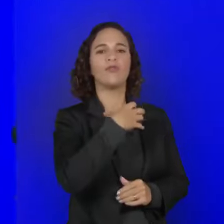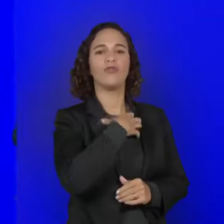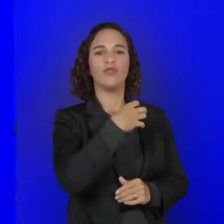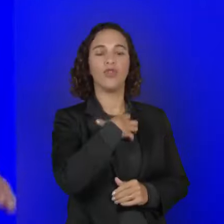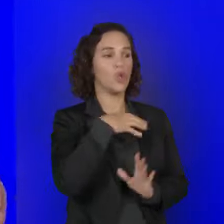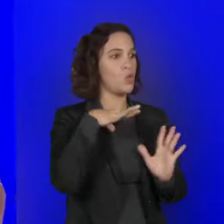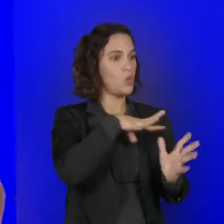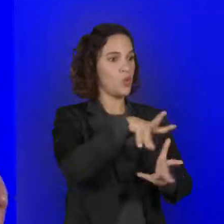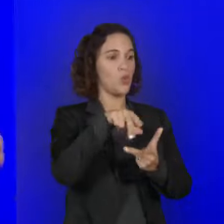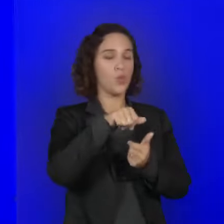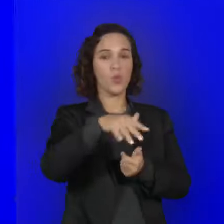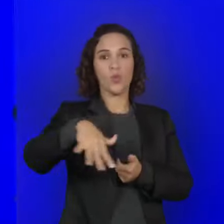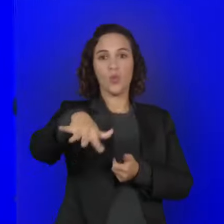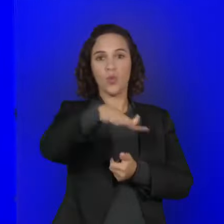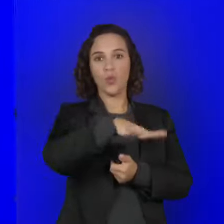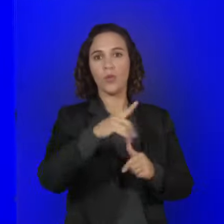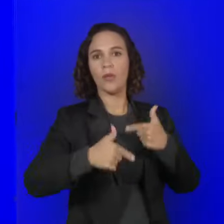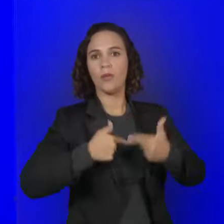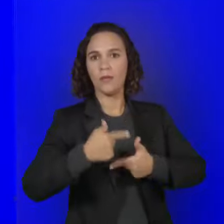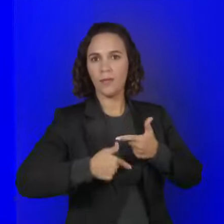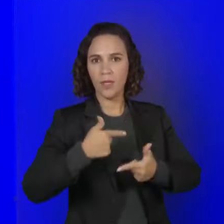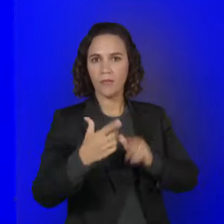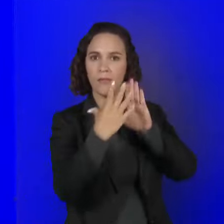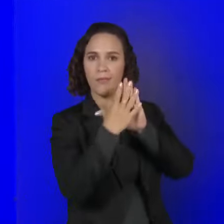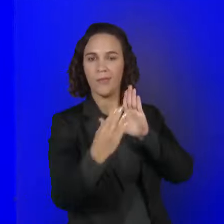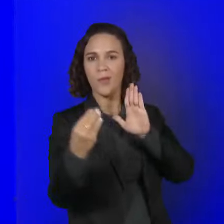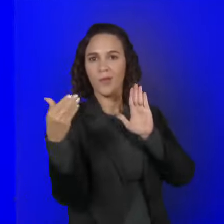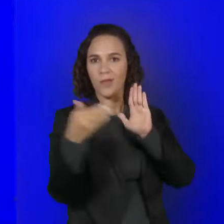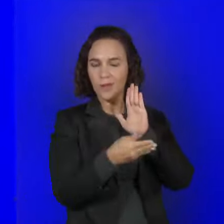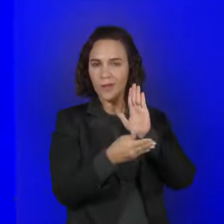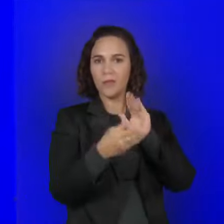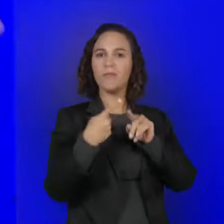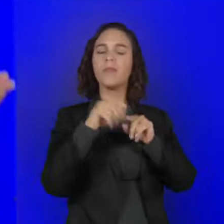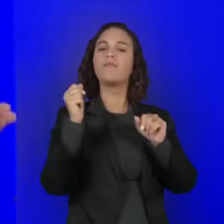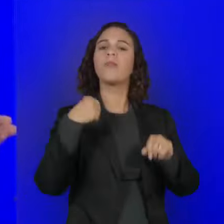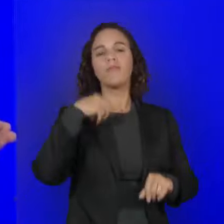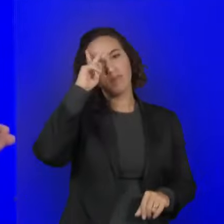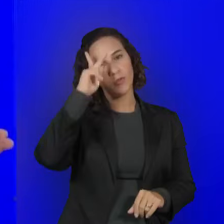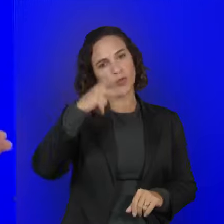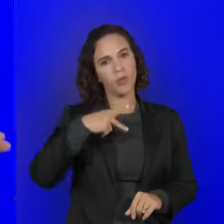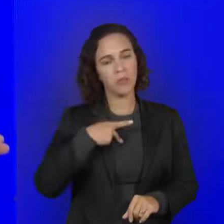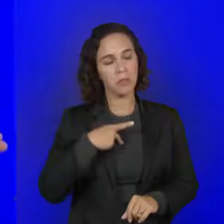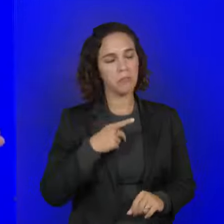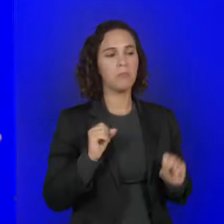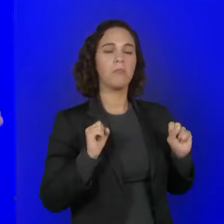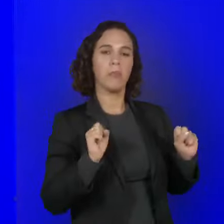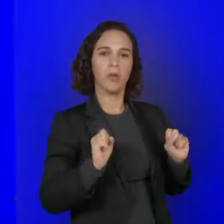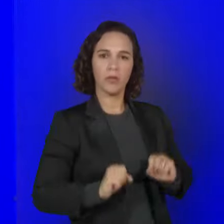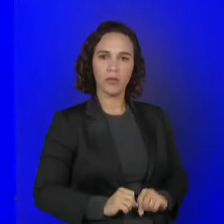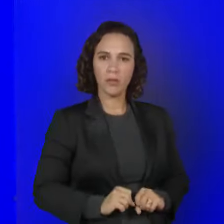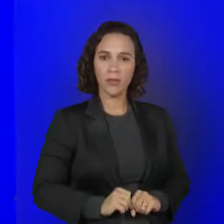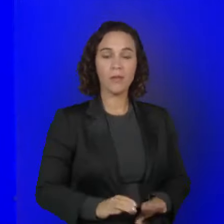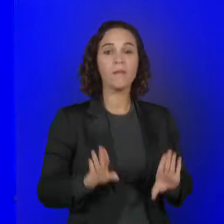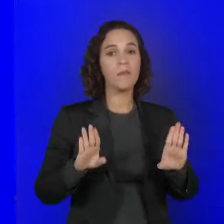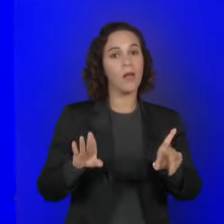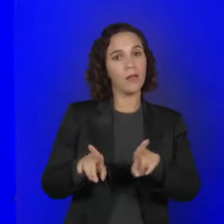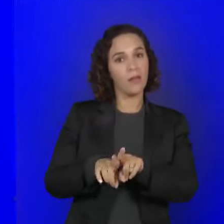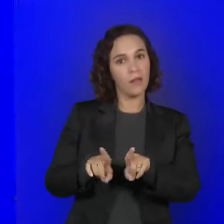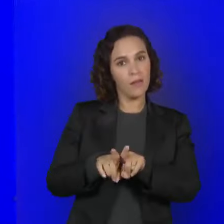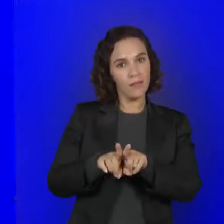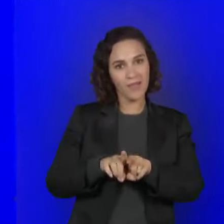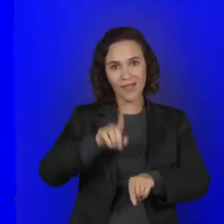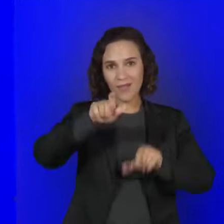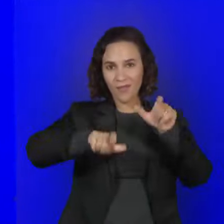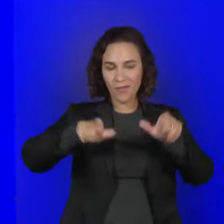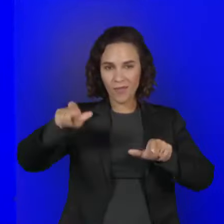no mundo do trabalho. No mundo do trabalho em que as pessoas querem ter autonomia, vão ter autonomia. Mas, ao mesmo tempo, as pessoas